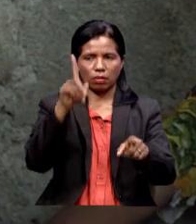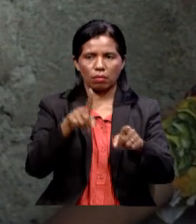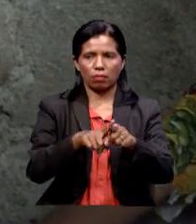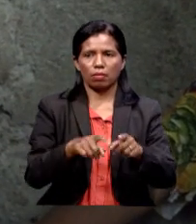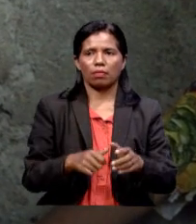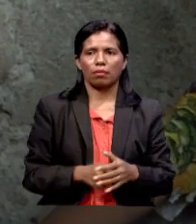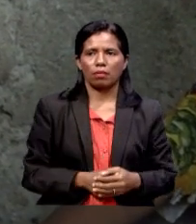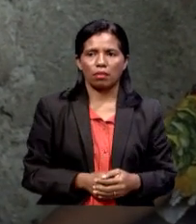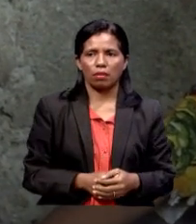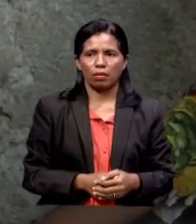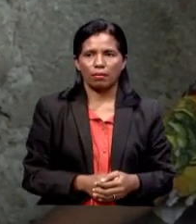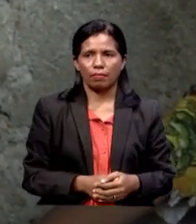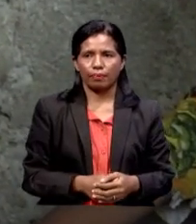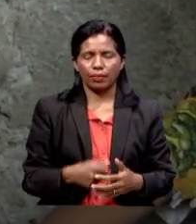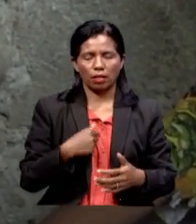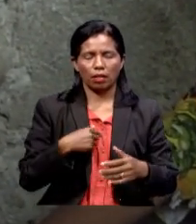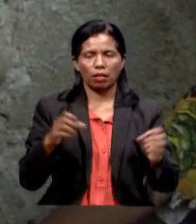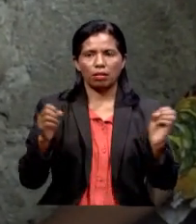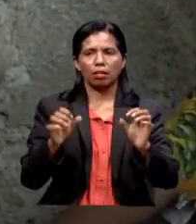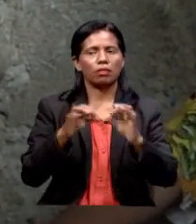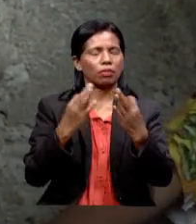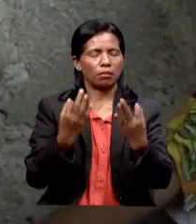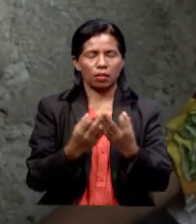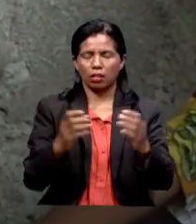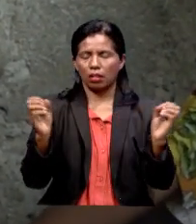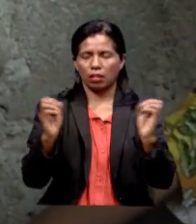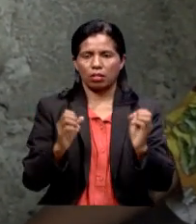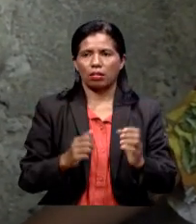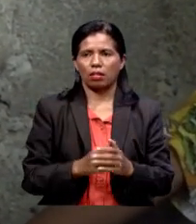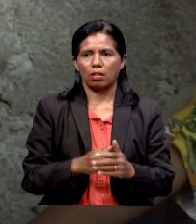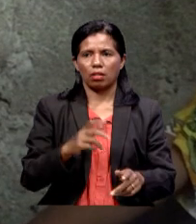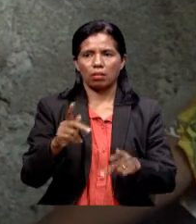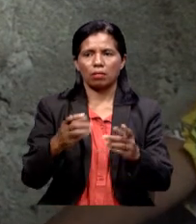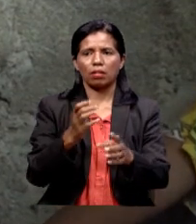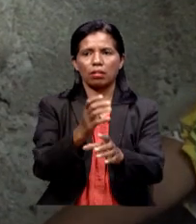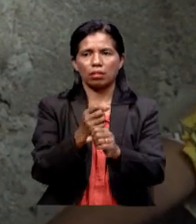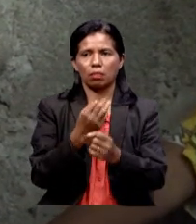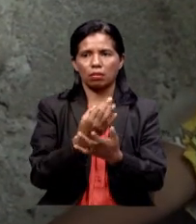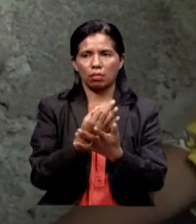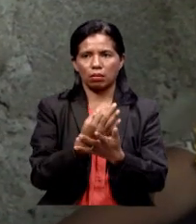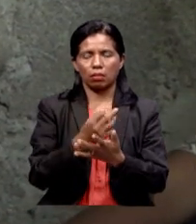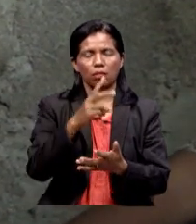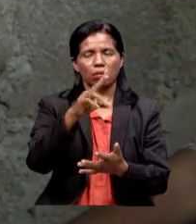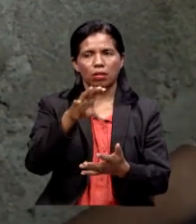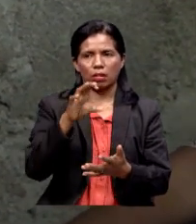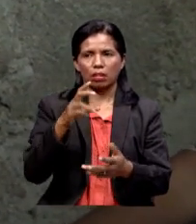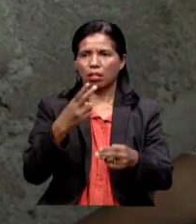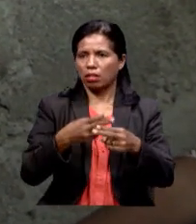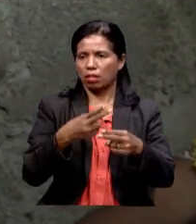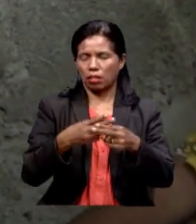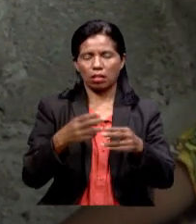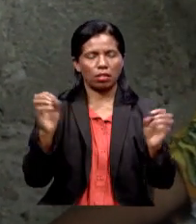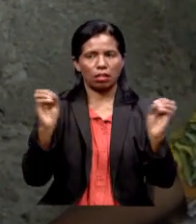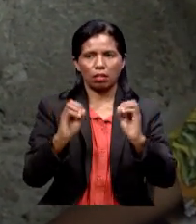Laiha abi hanesane, ona ne forma família laiha ne naton, simo osan $200 dalar, vamos abi nia naran laiha la simo